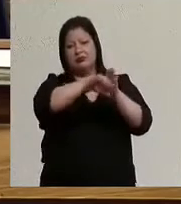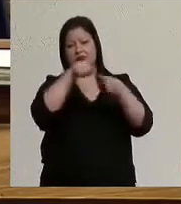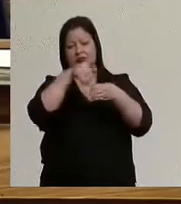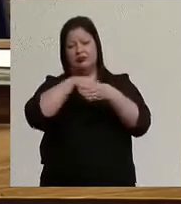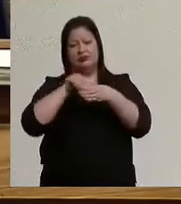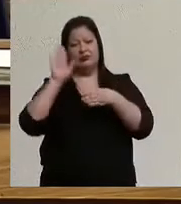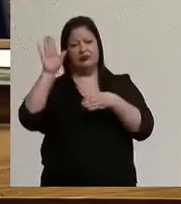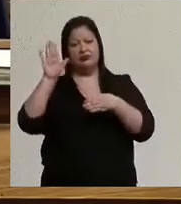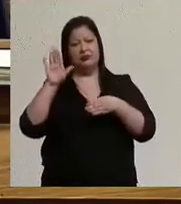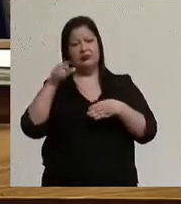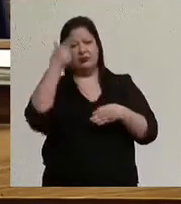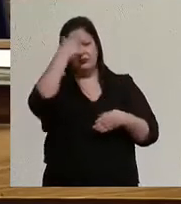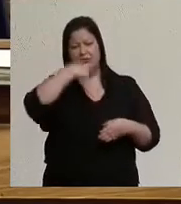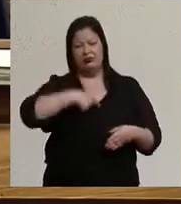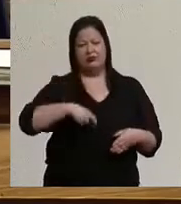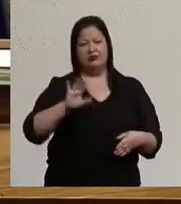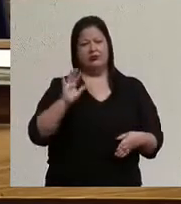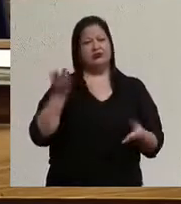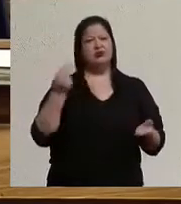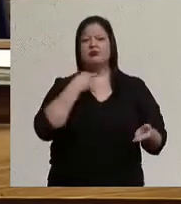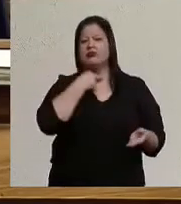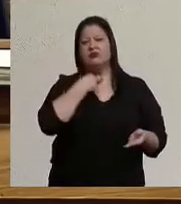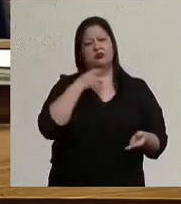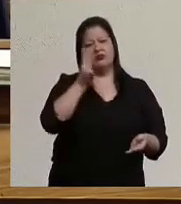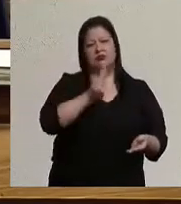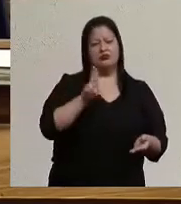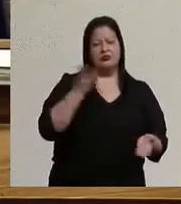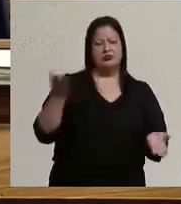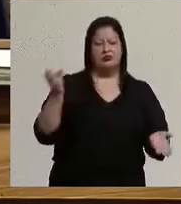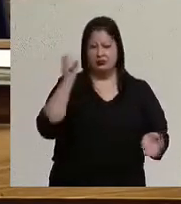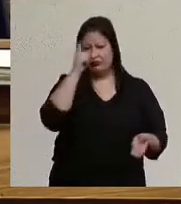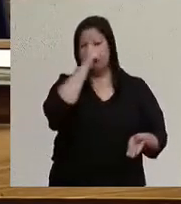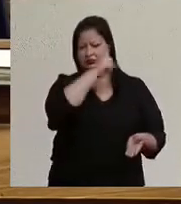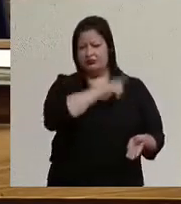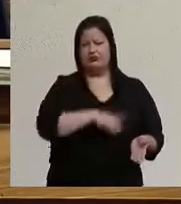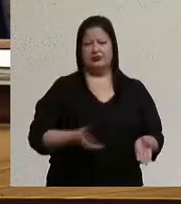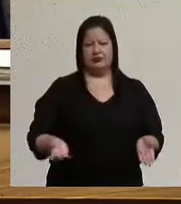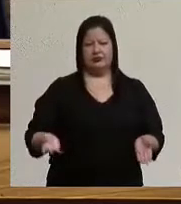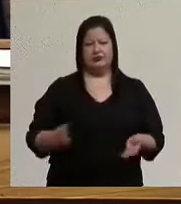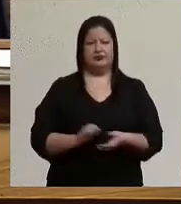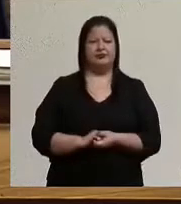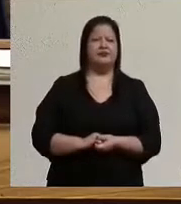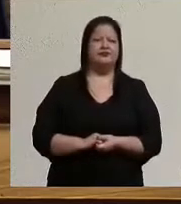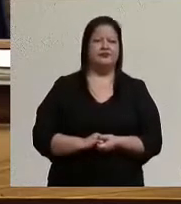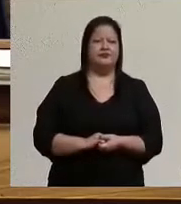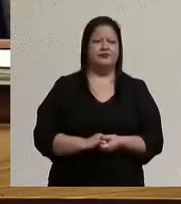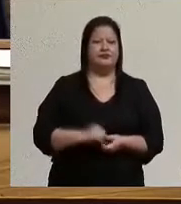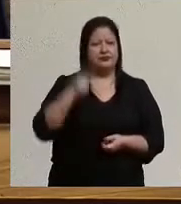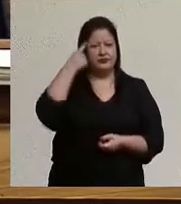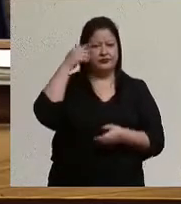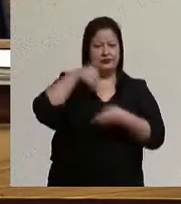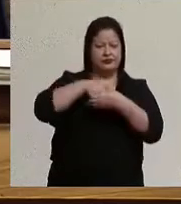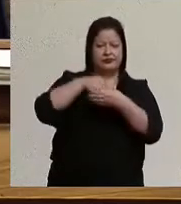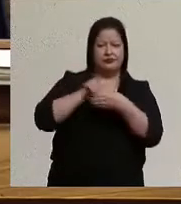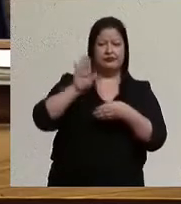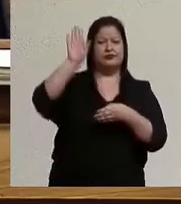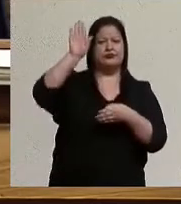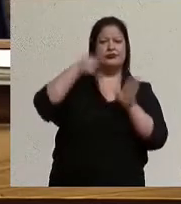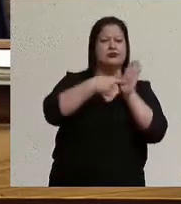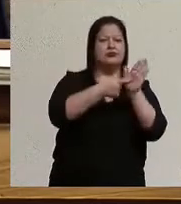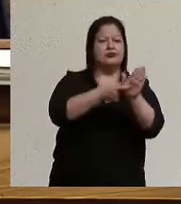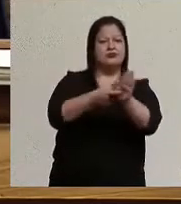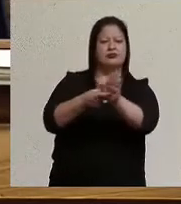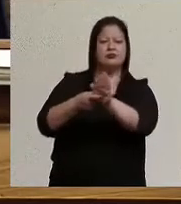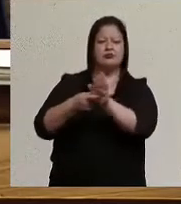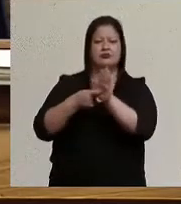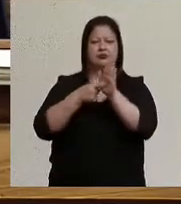é o uso indevido de imagem enfim é muito complicado né então eu não era assim que a seleção sirva